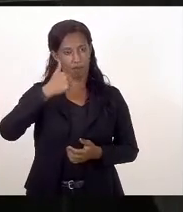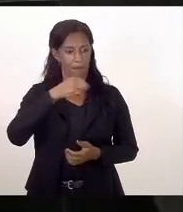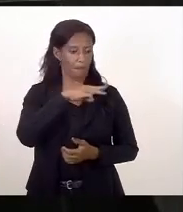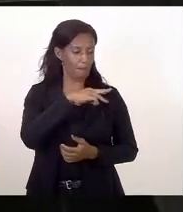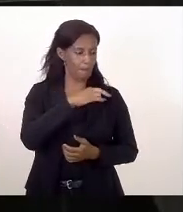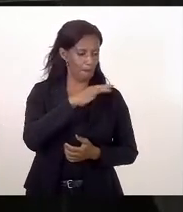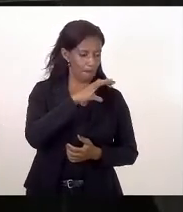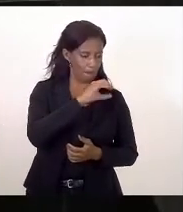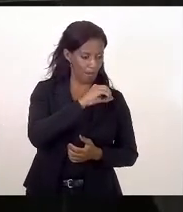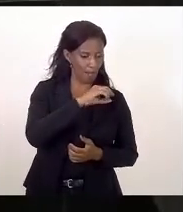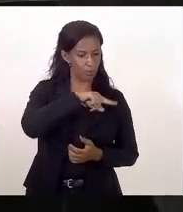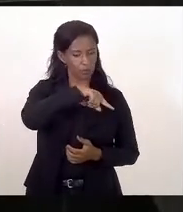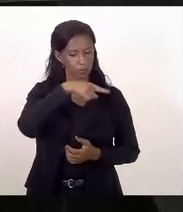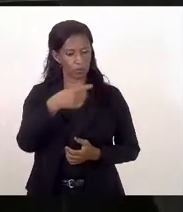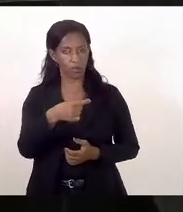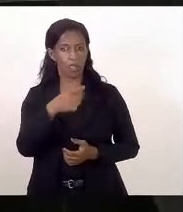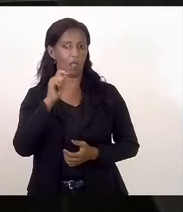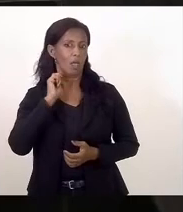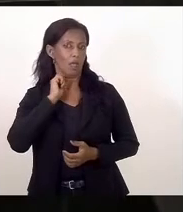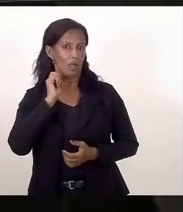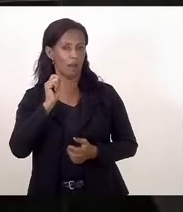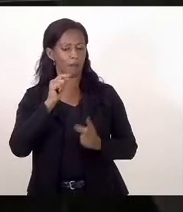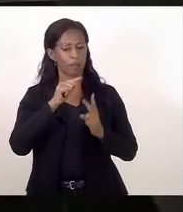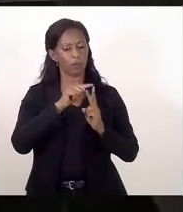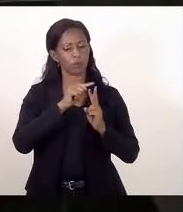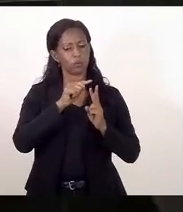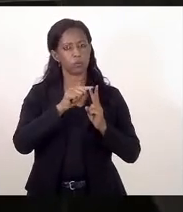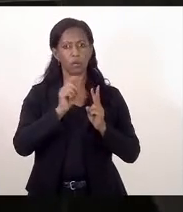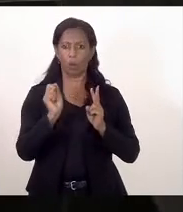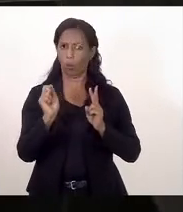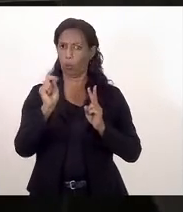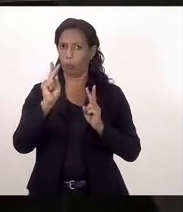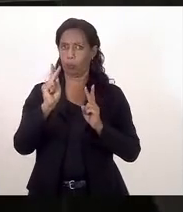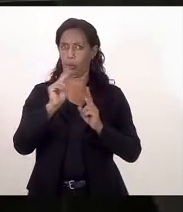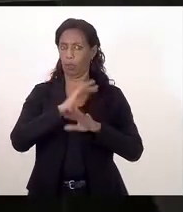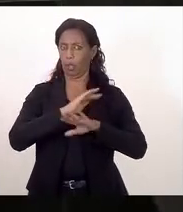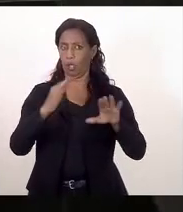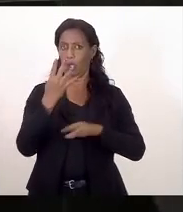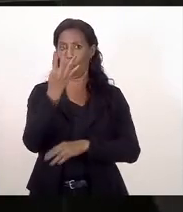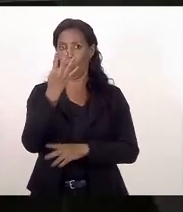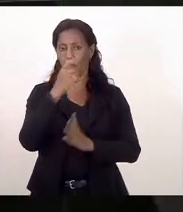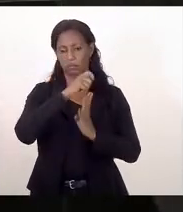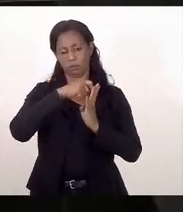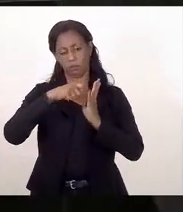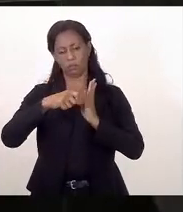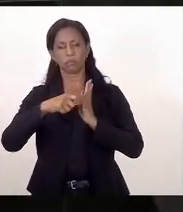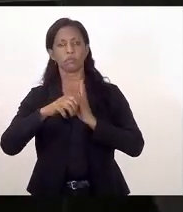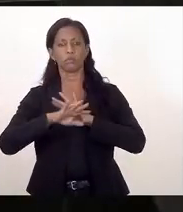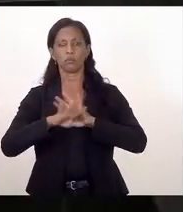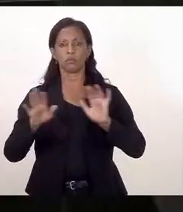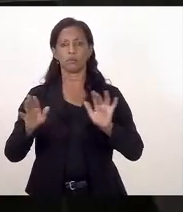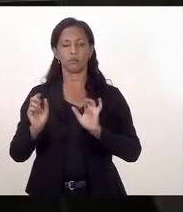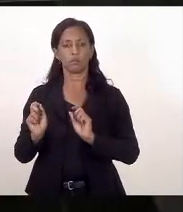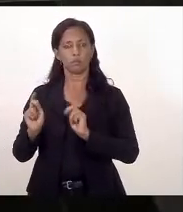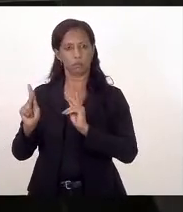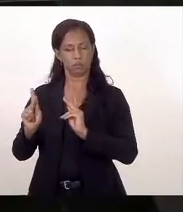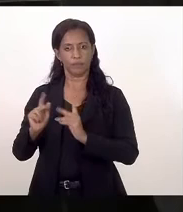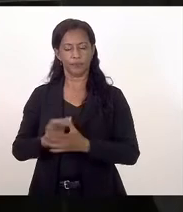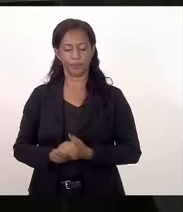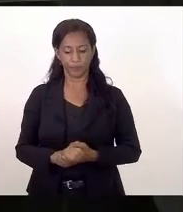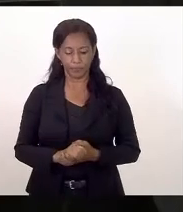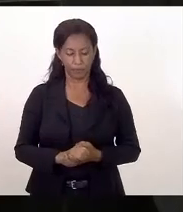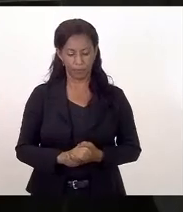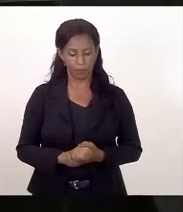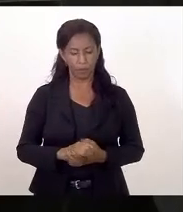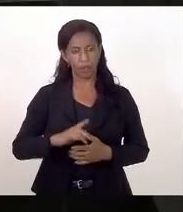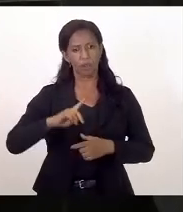vacinado, por via de consequência, com duas doses há quatro meses. Há quatro meses. E depois